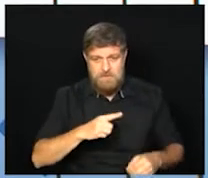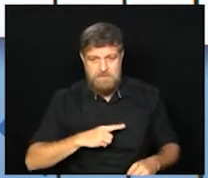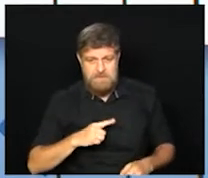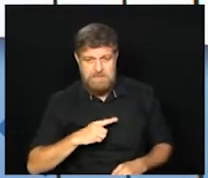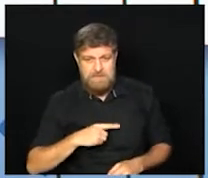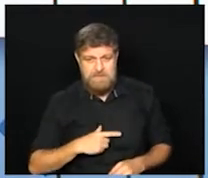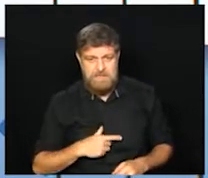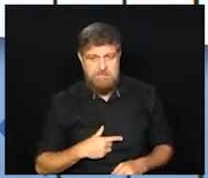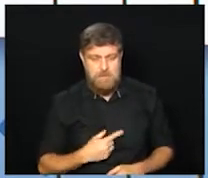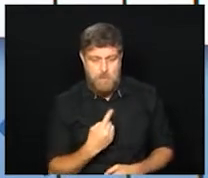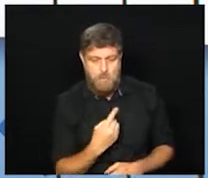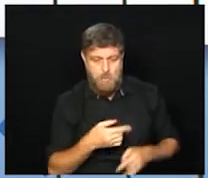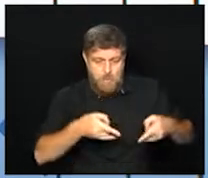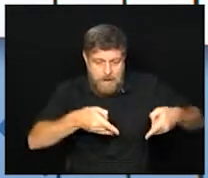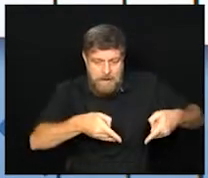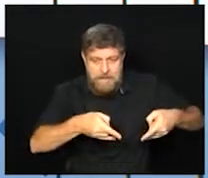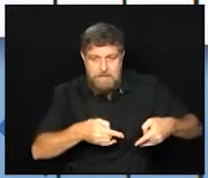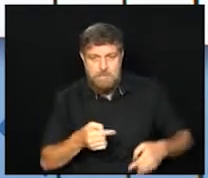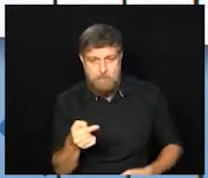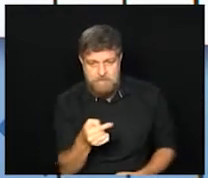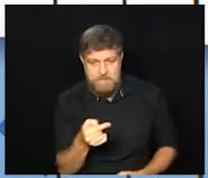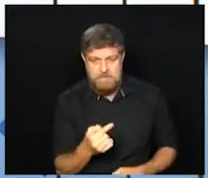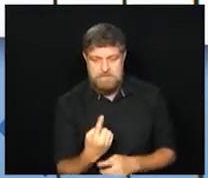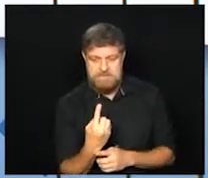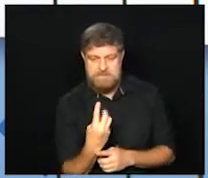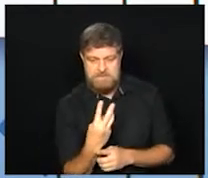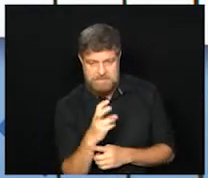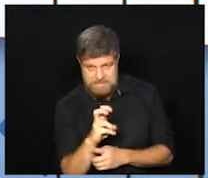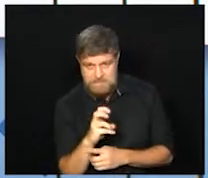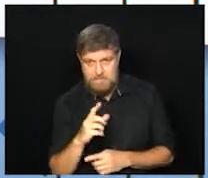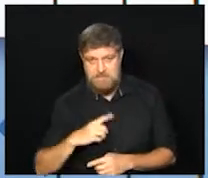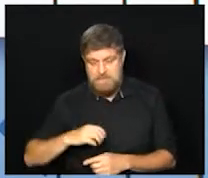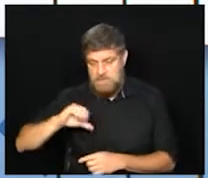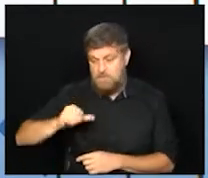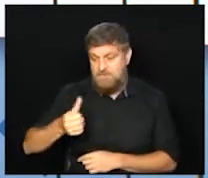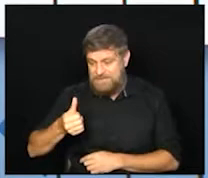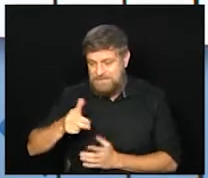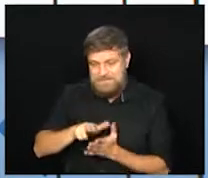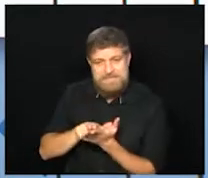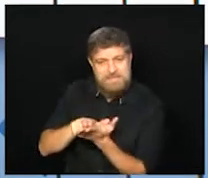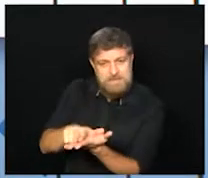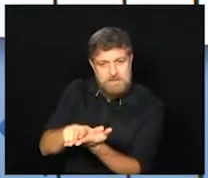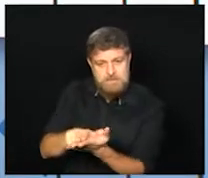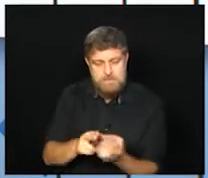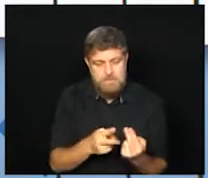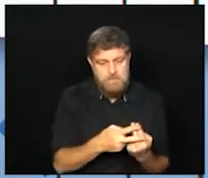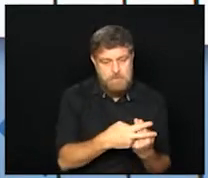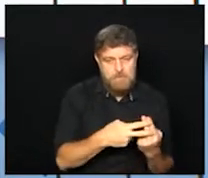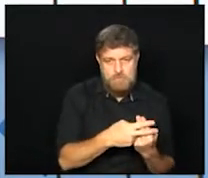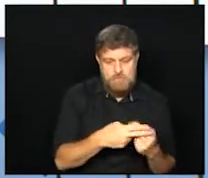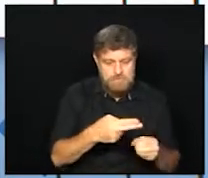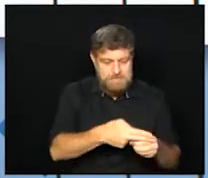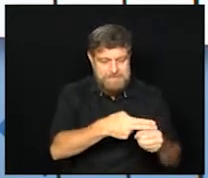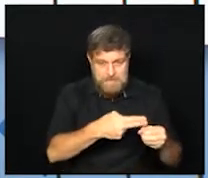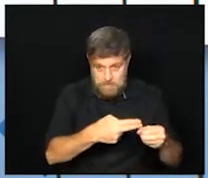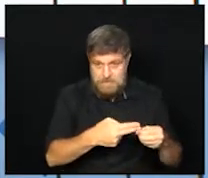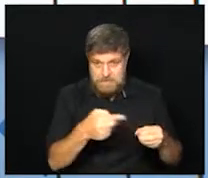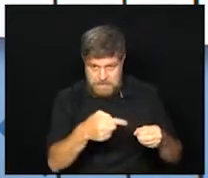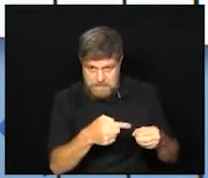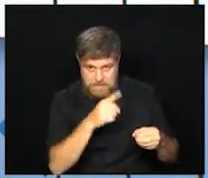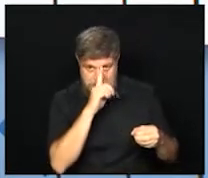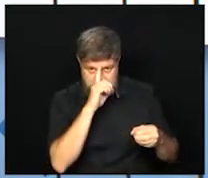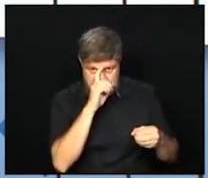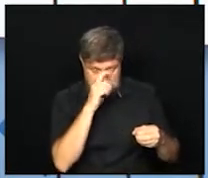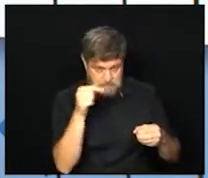a redução de um leito, 135 dos quais 96 ocupados. No SUS estadual, que é o HC da